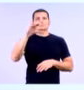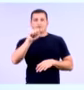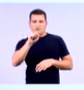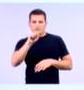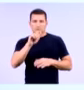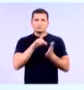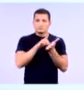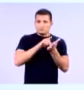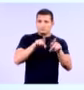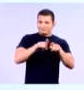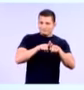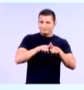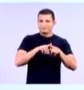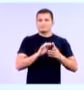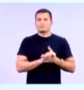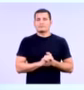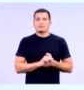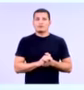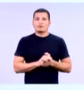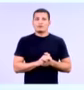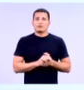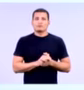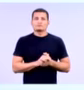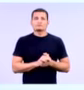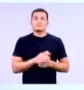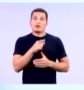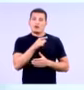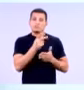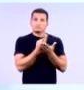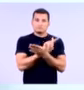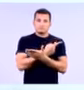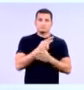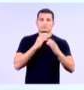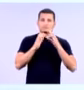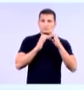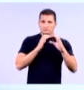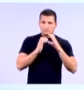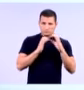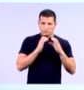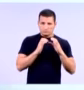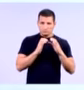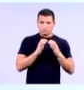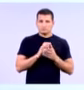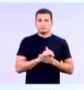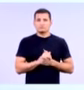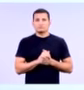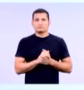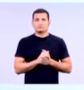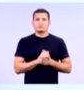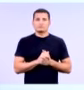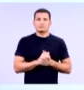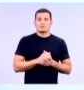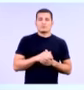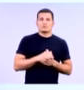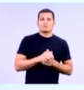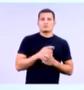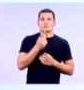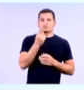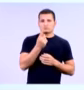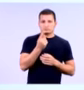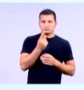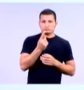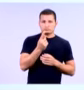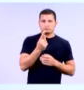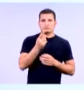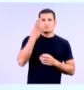que essa comunicação aconteça, um elemento vai ser priorizado e esse elemento